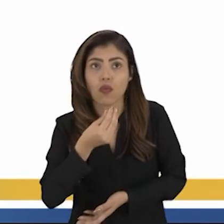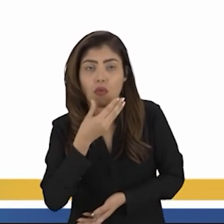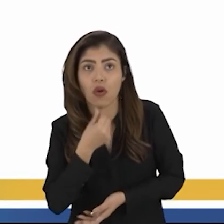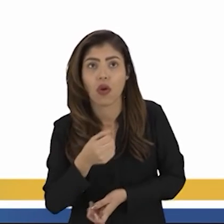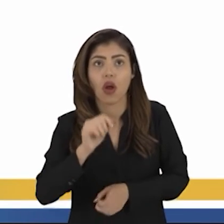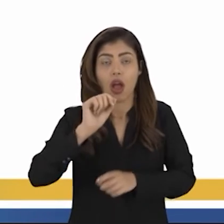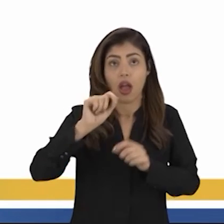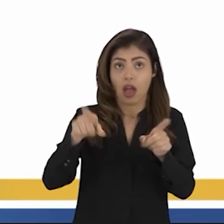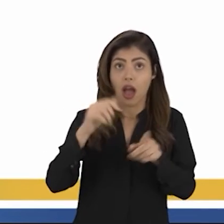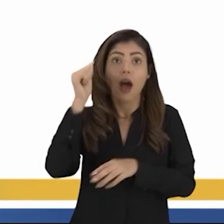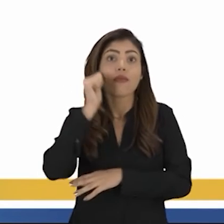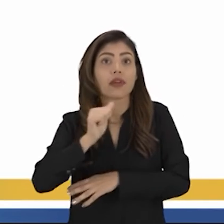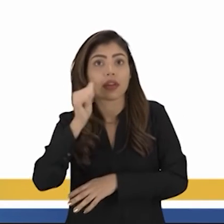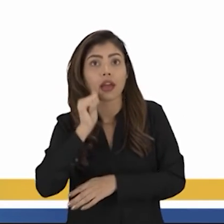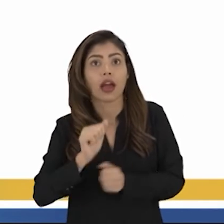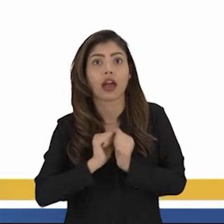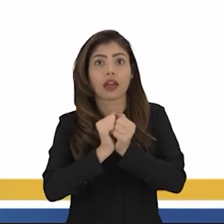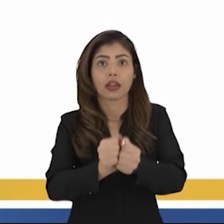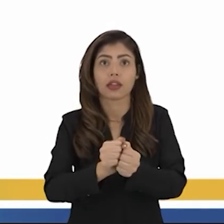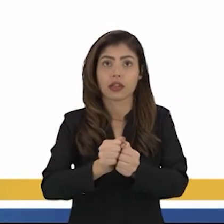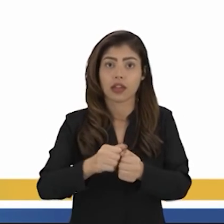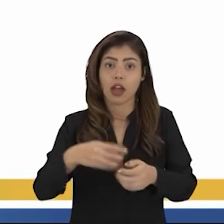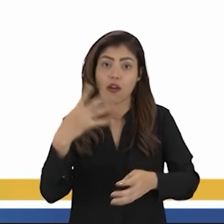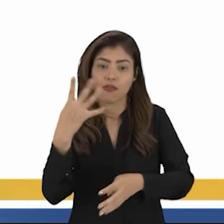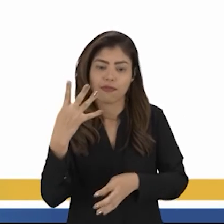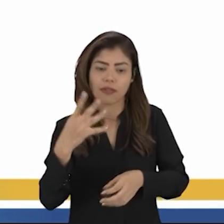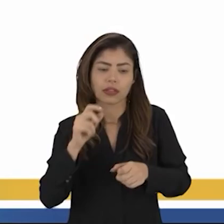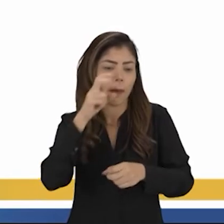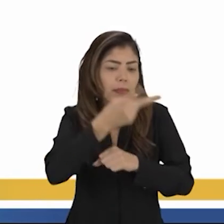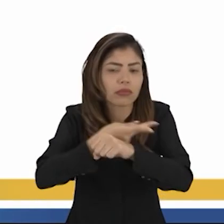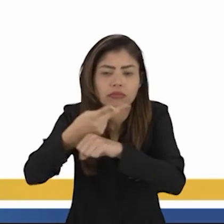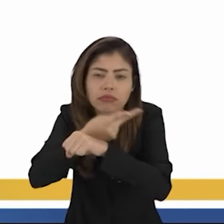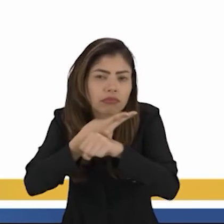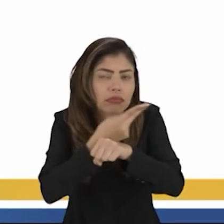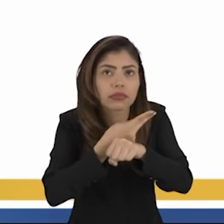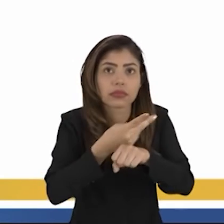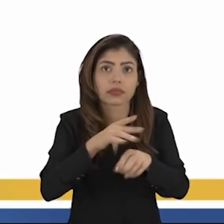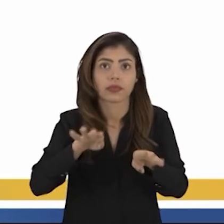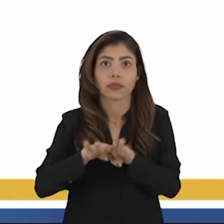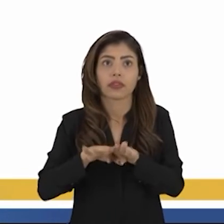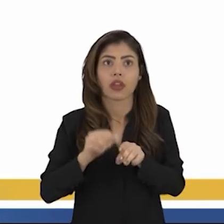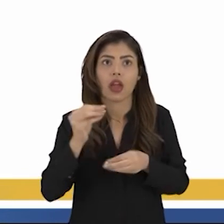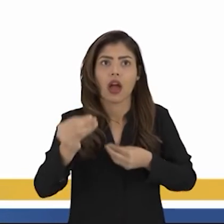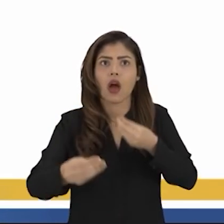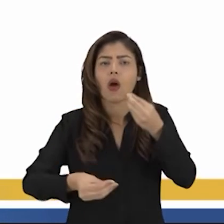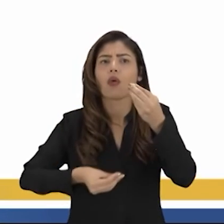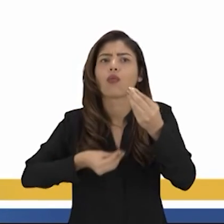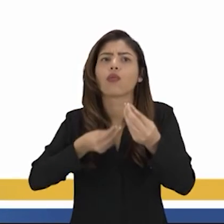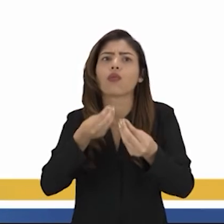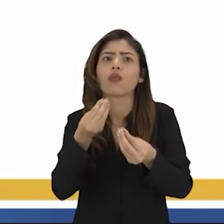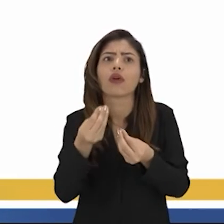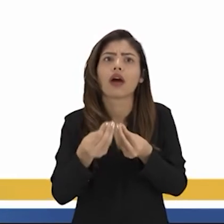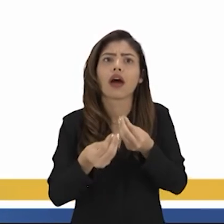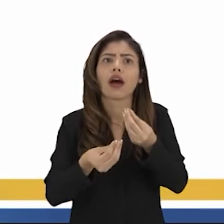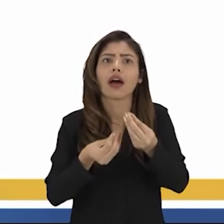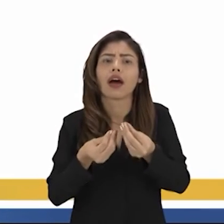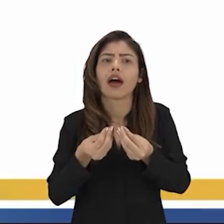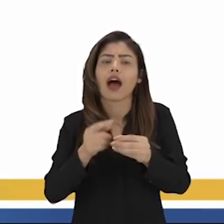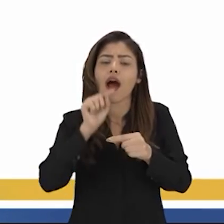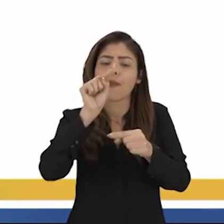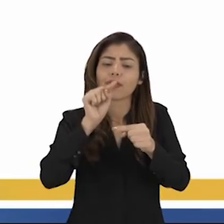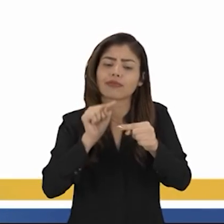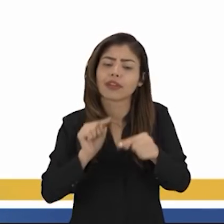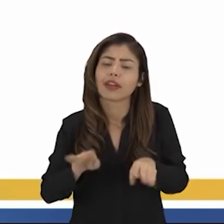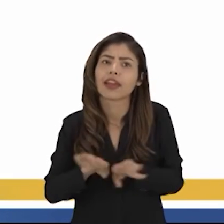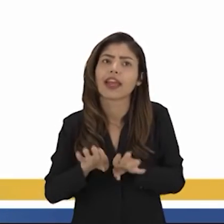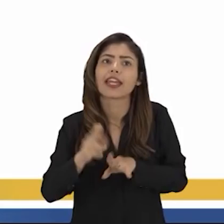soubesse o valor que tem a mulher, andaria de 4 à sua procura. E aí, como será que o homem pontuaria